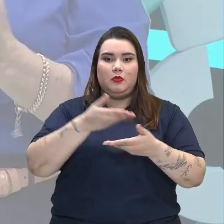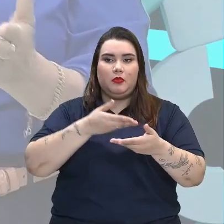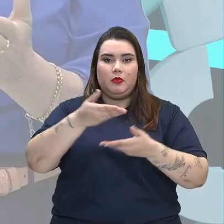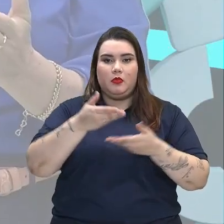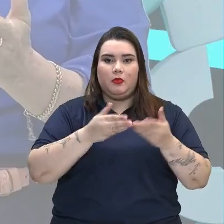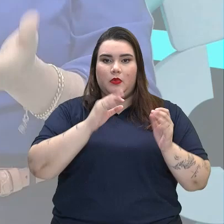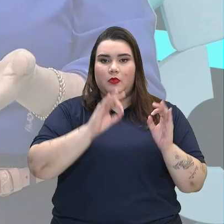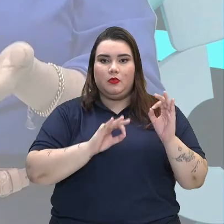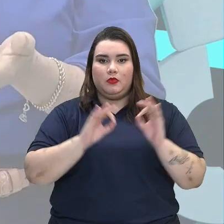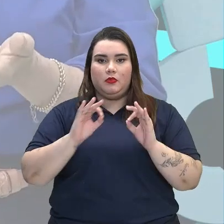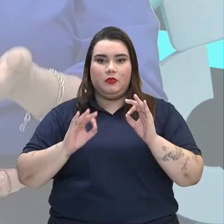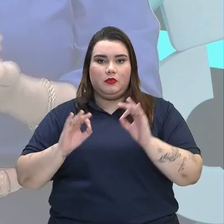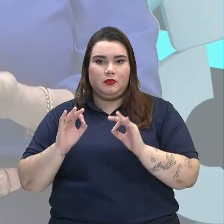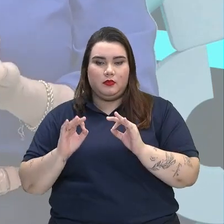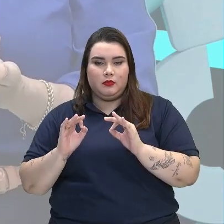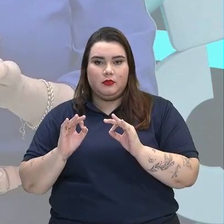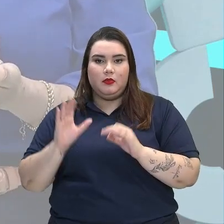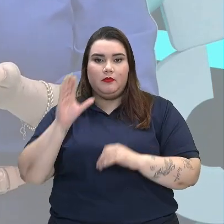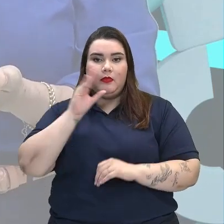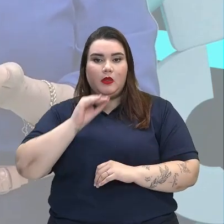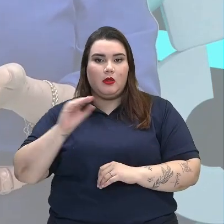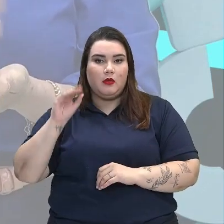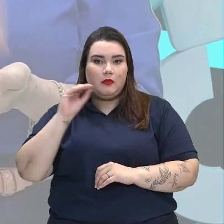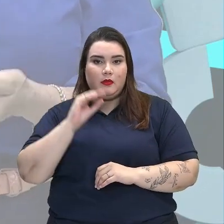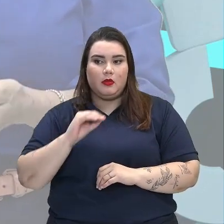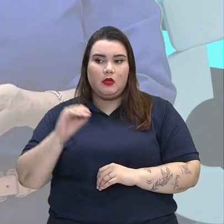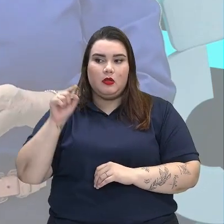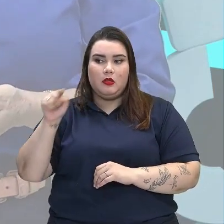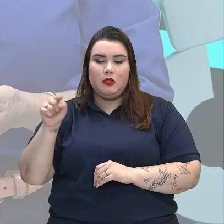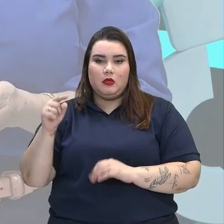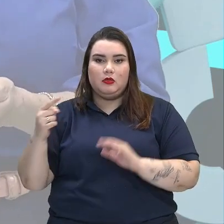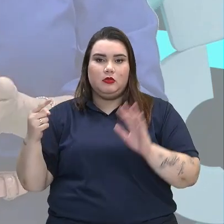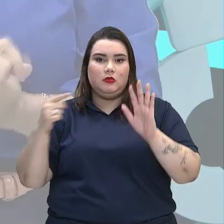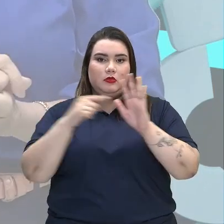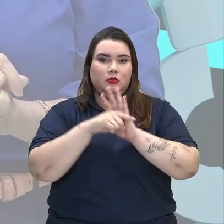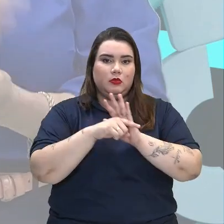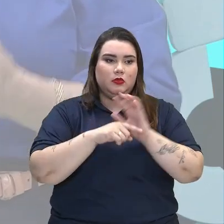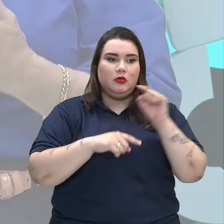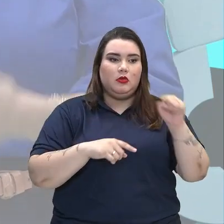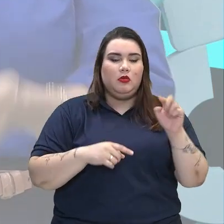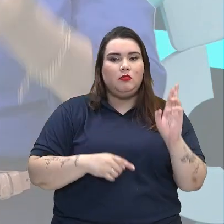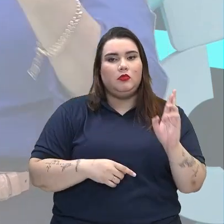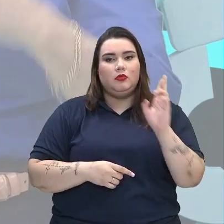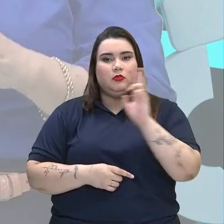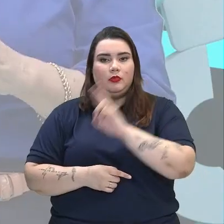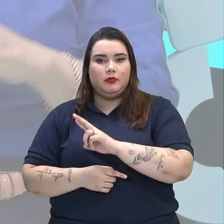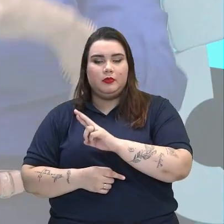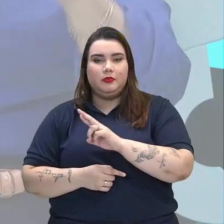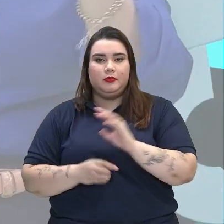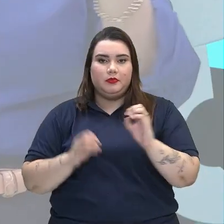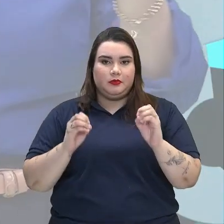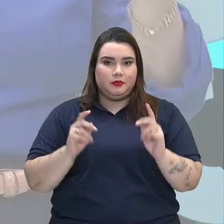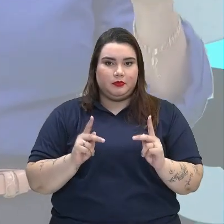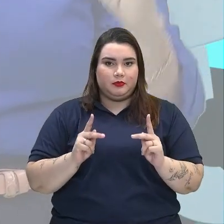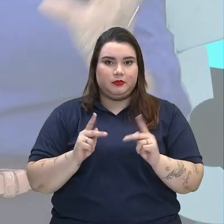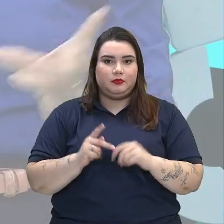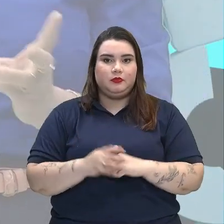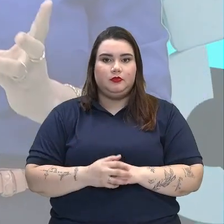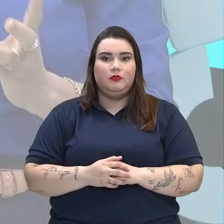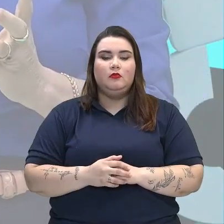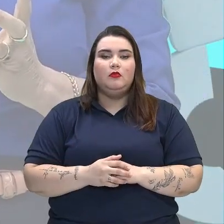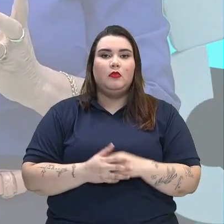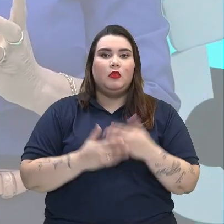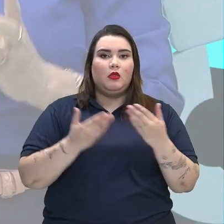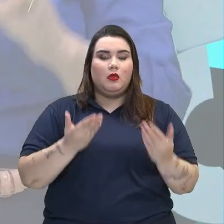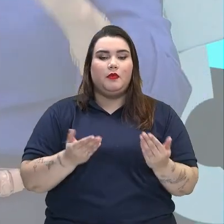organizada entre a fala de um e a escuta do outro e vice-versa. Então, essa